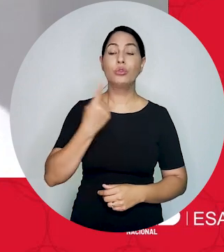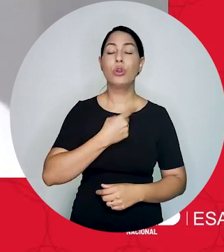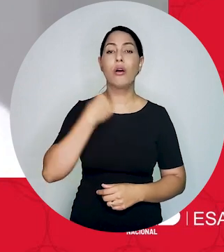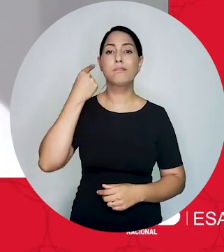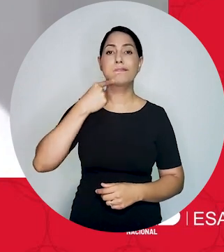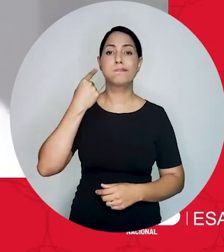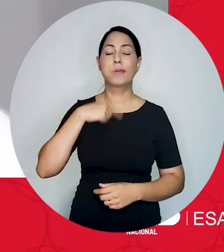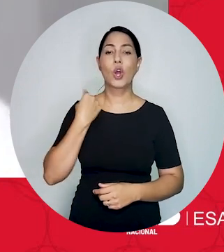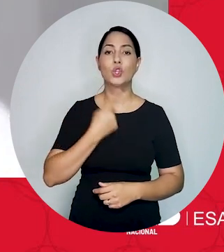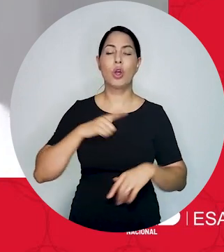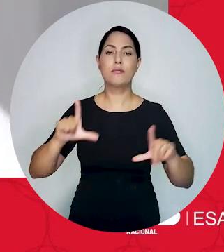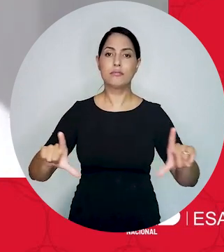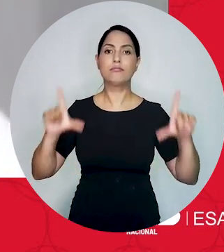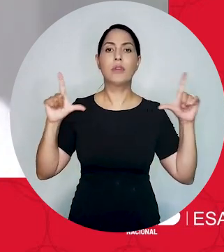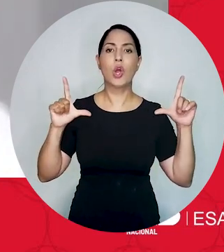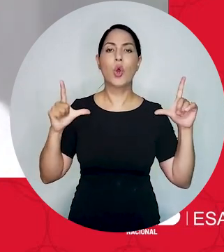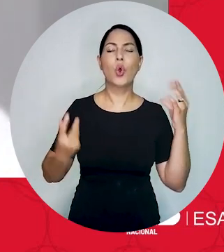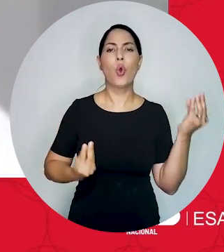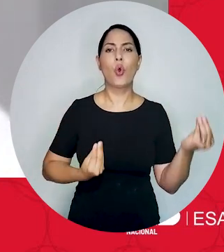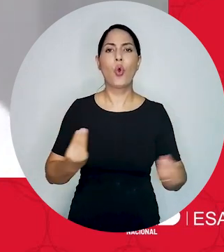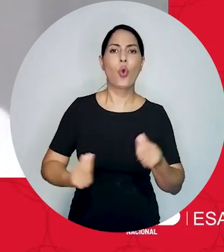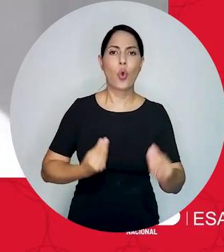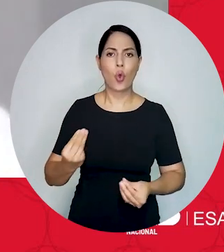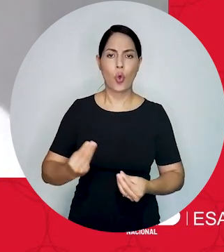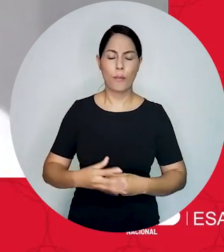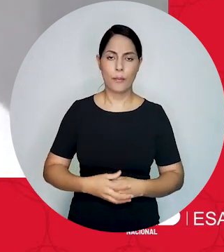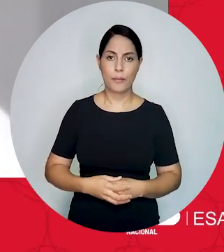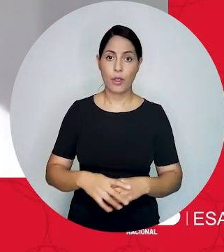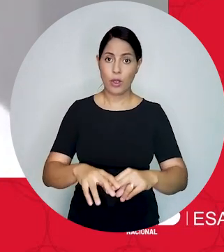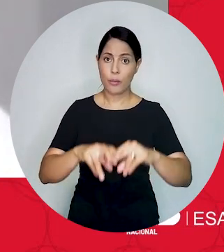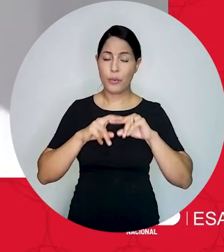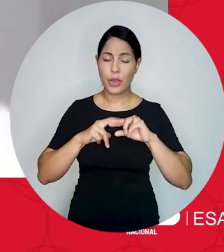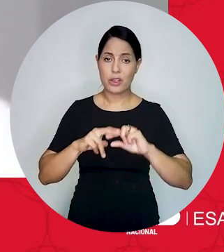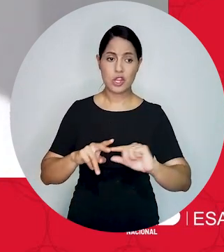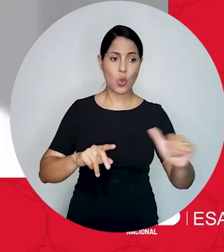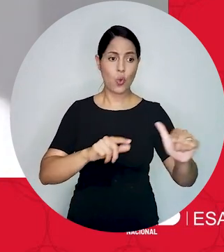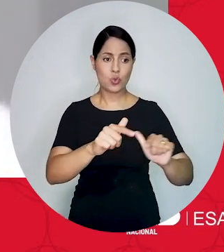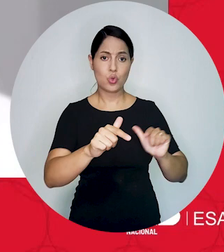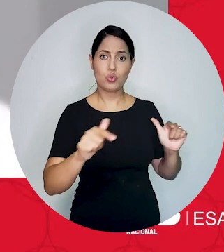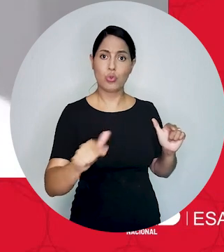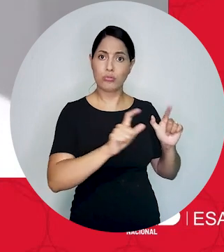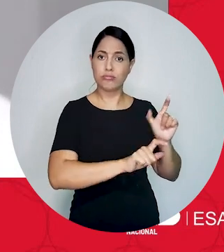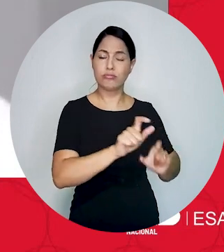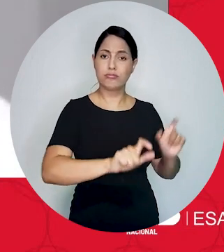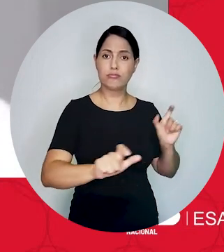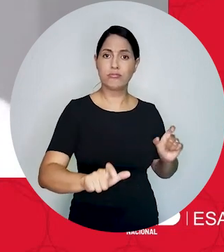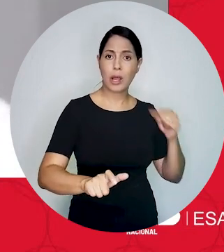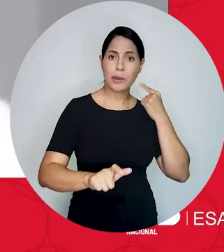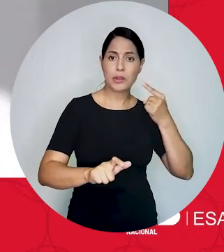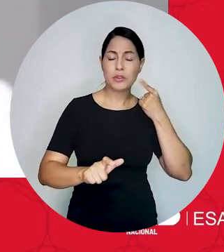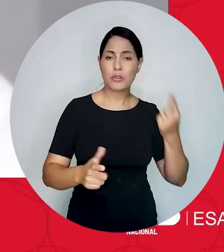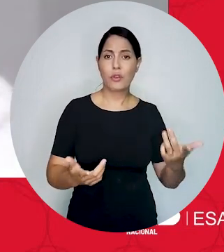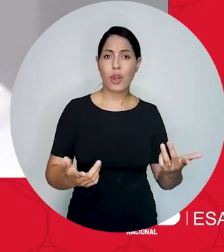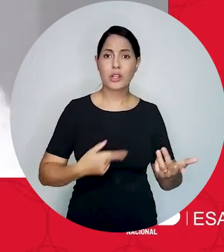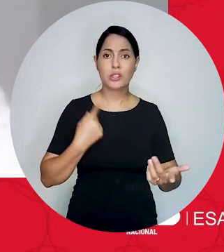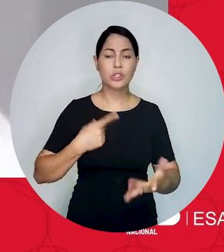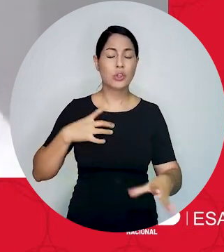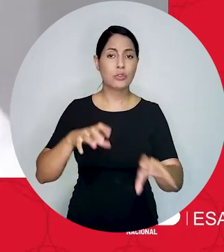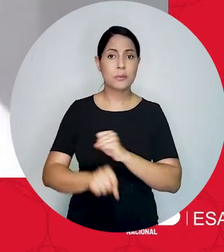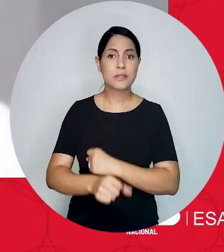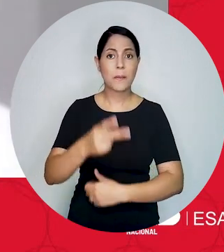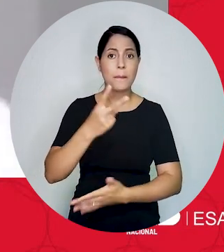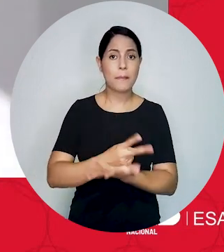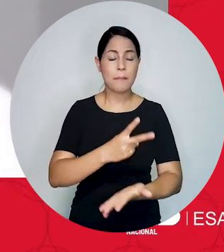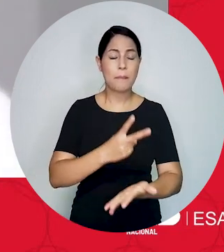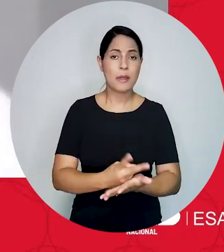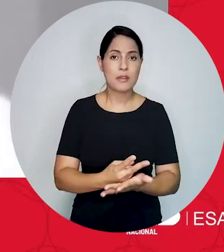se destacar nessa multidão? Né? Como que nós, advogados, podemos nos destacar diante de tanta gente fazendo exatamente a mesma